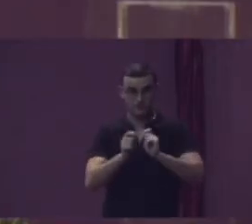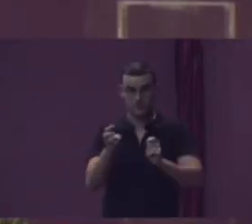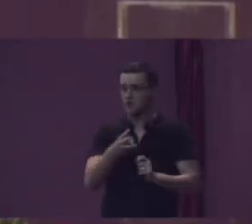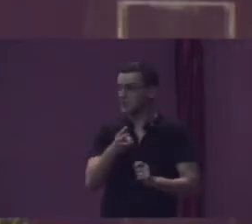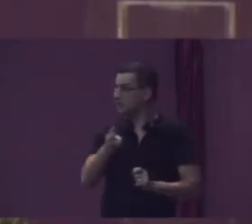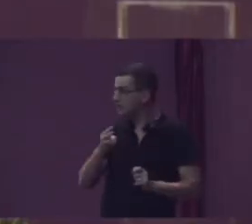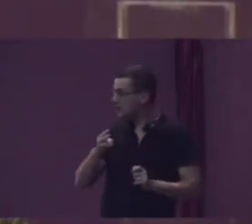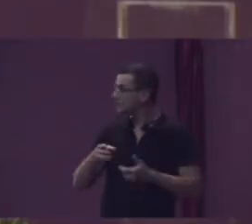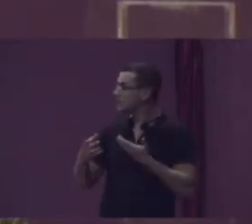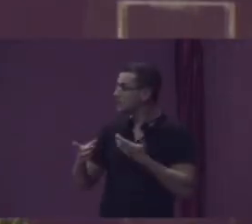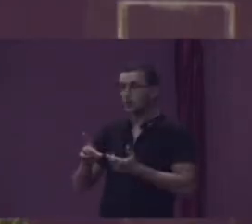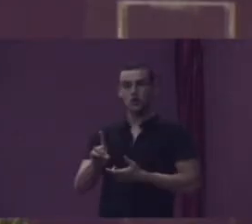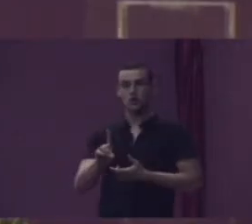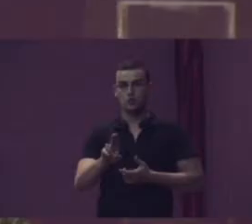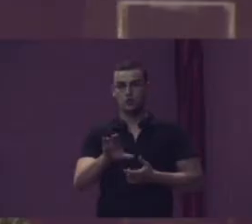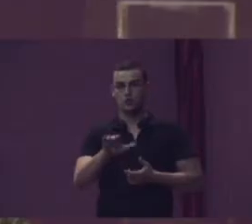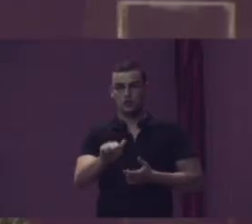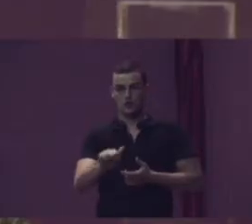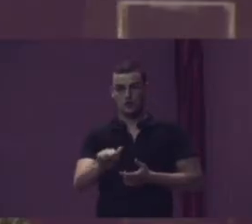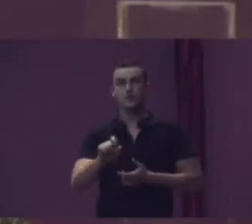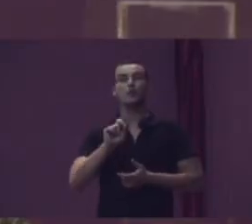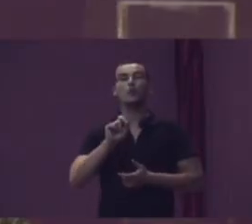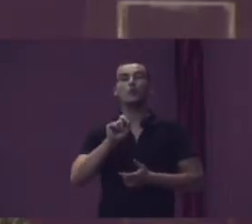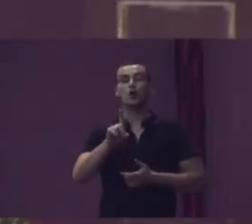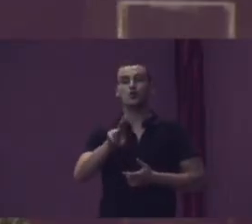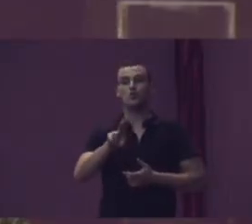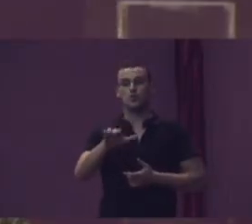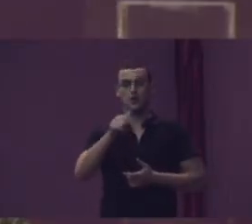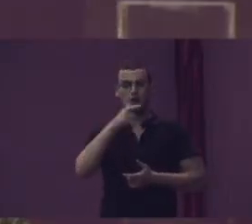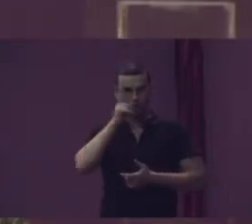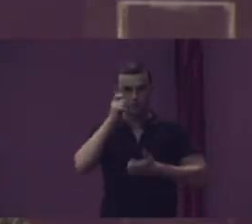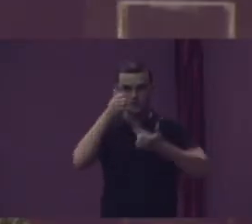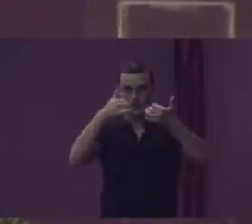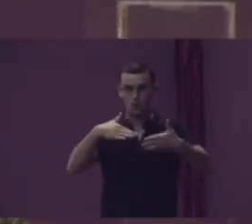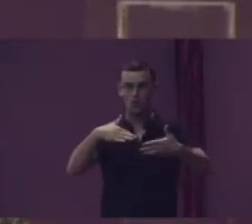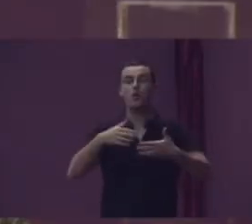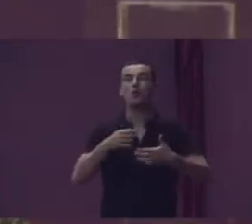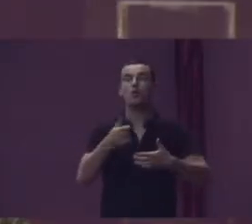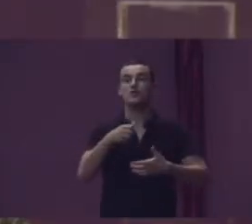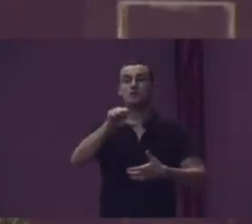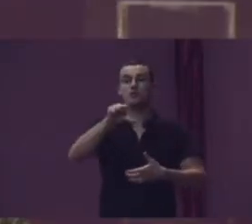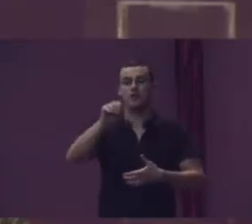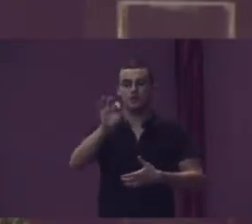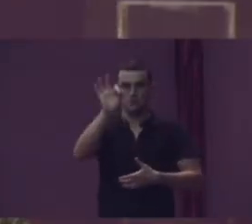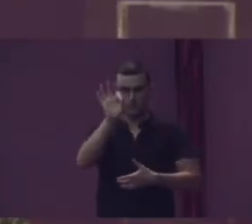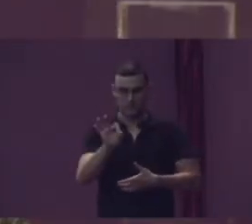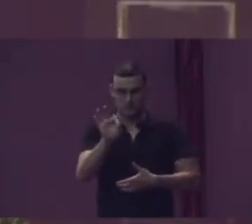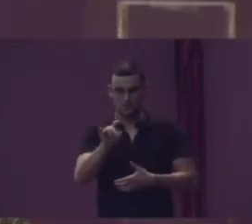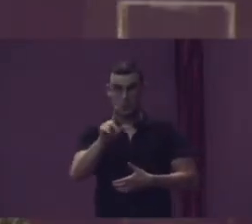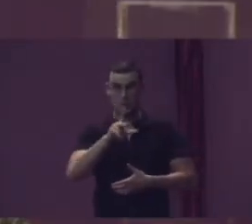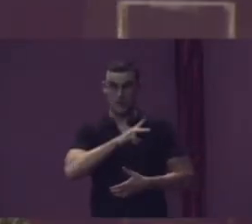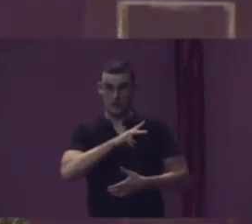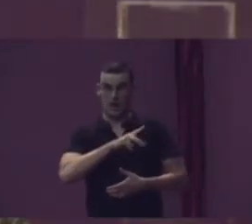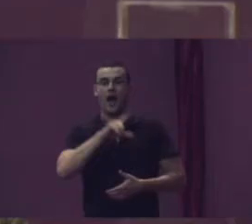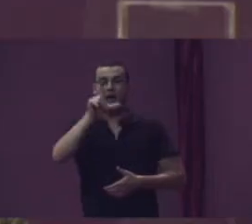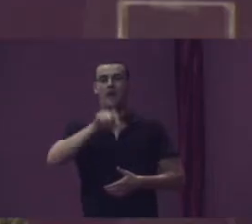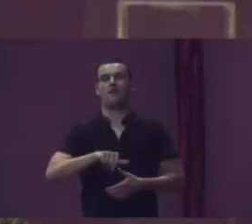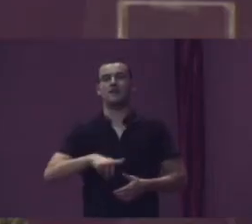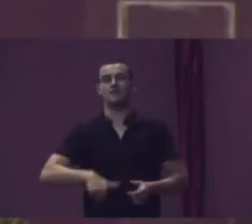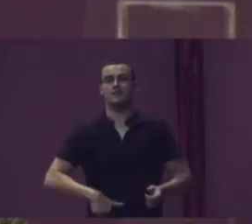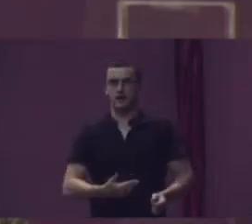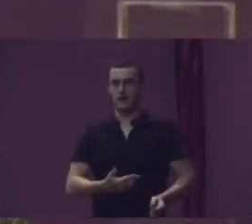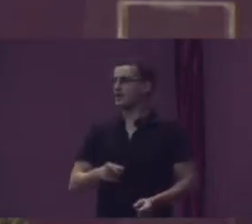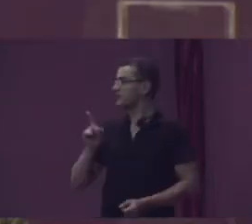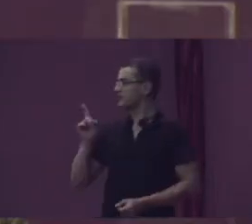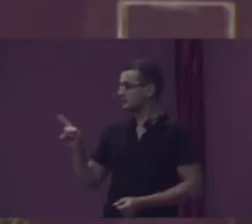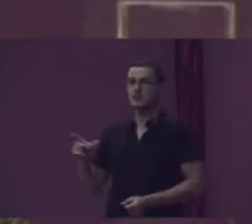essa questão dos quase 90% são cesarianas, que inclui, nesse setor privado, o atendimento